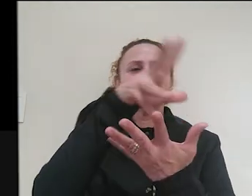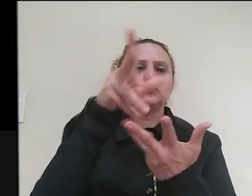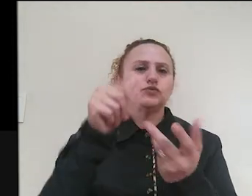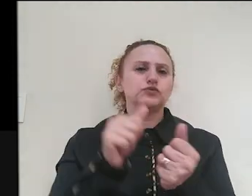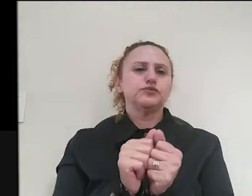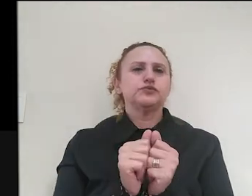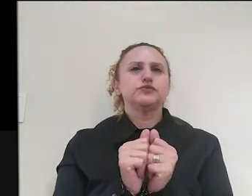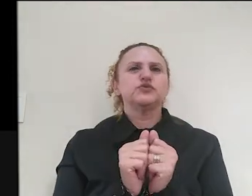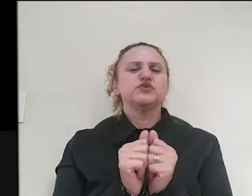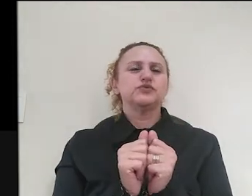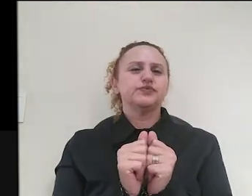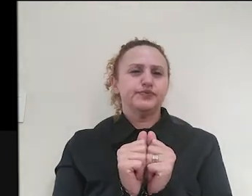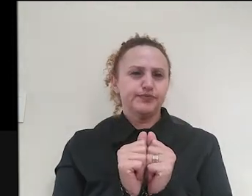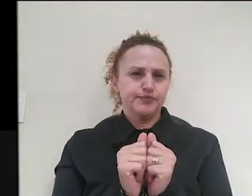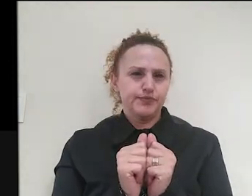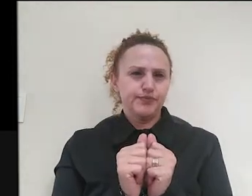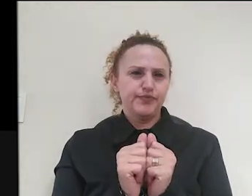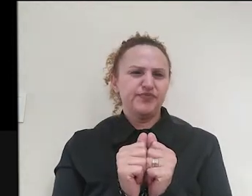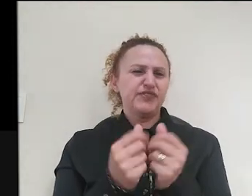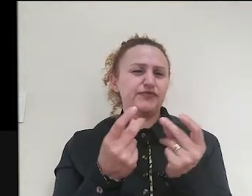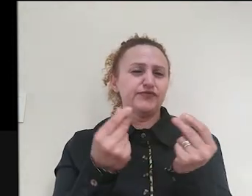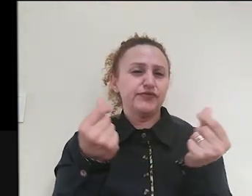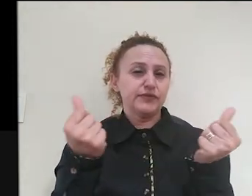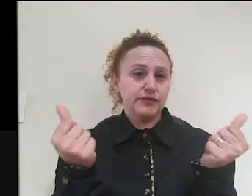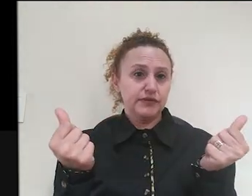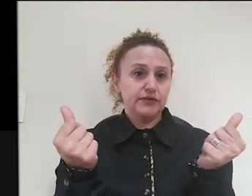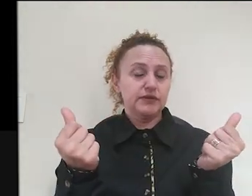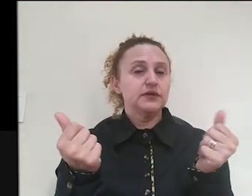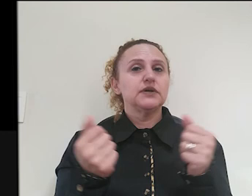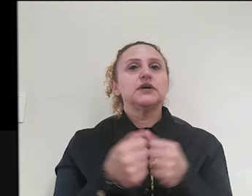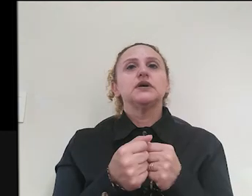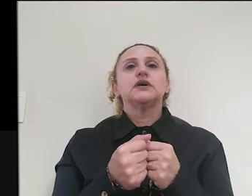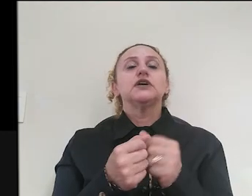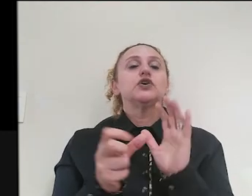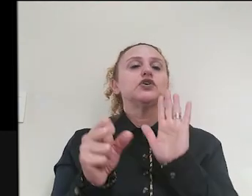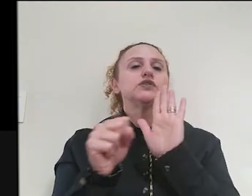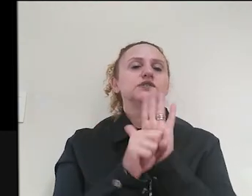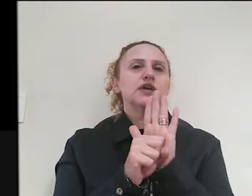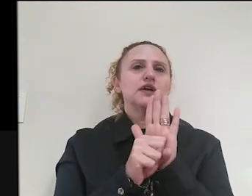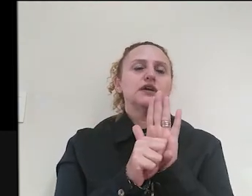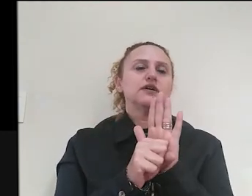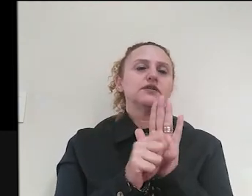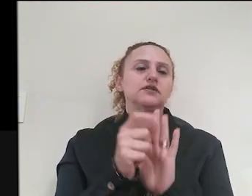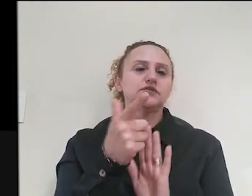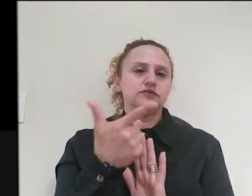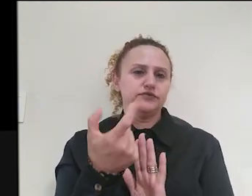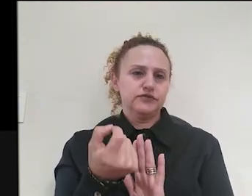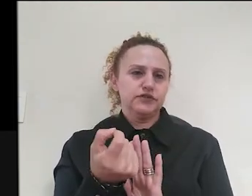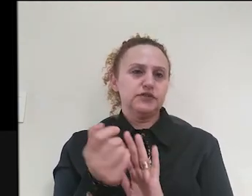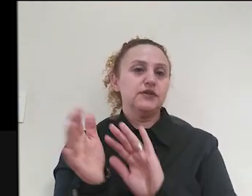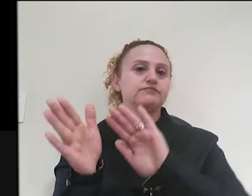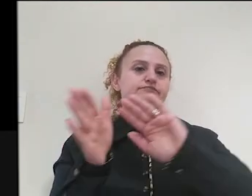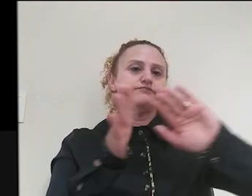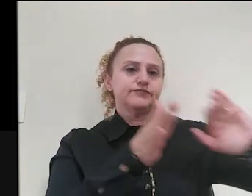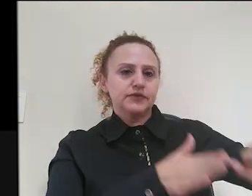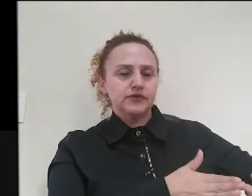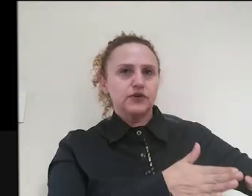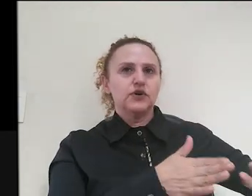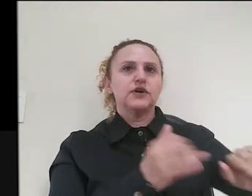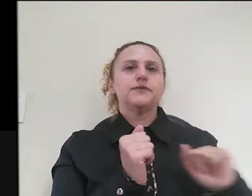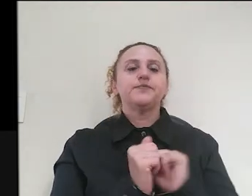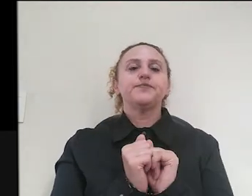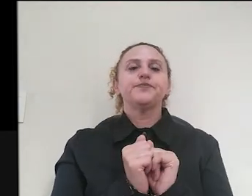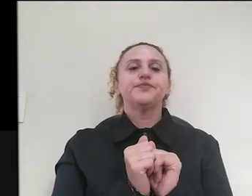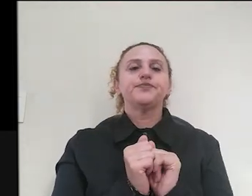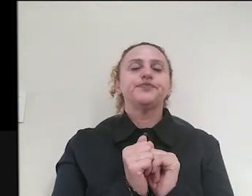artificial. E aí vem um período muito interessante, que é o início do século XX, em que a gente tem várias tendências concomitantes. A gente tem um